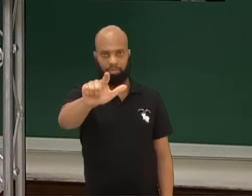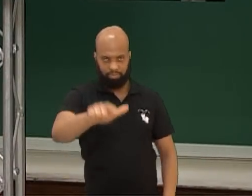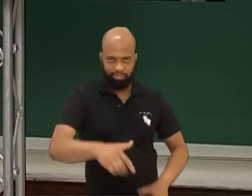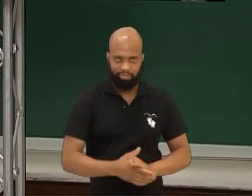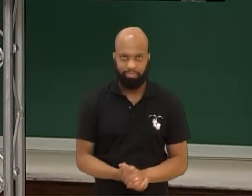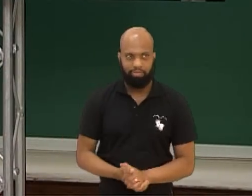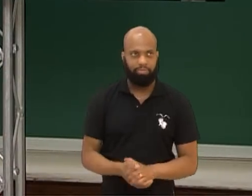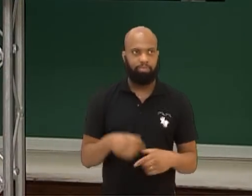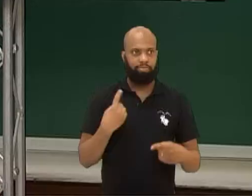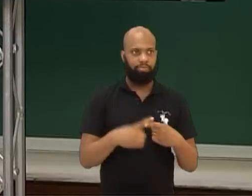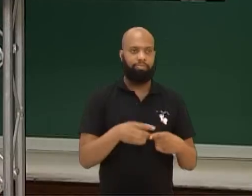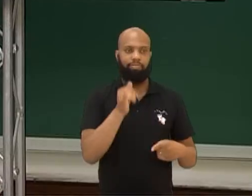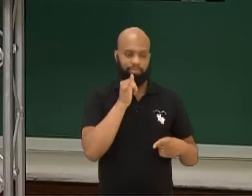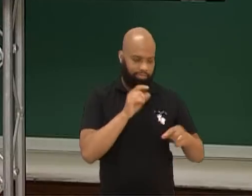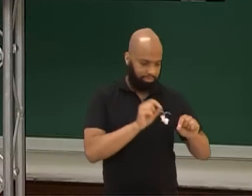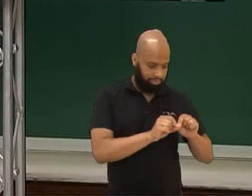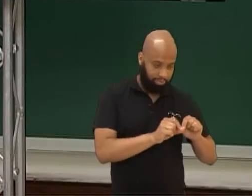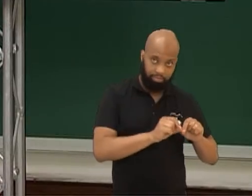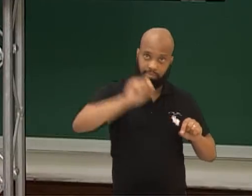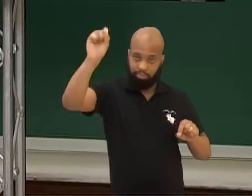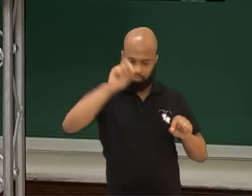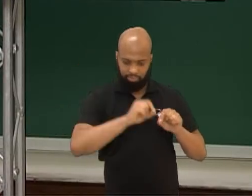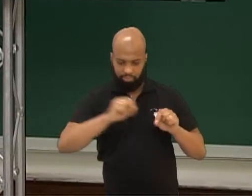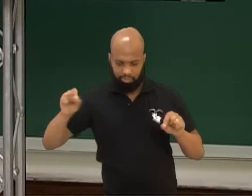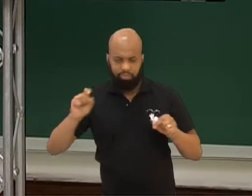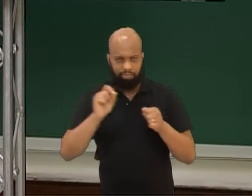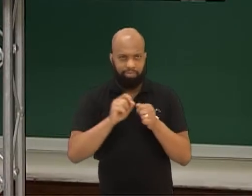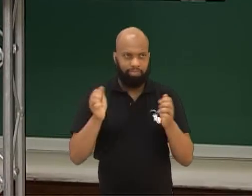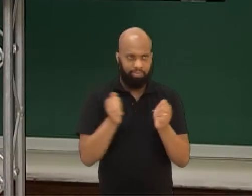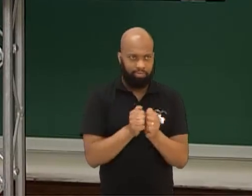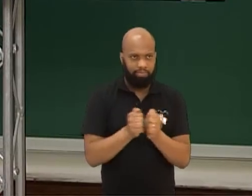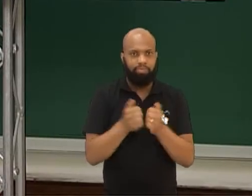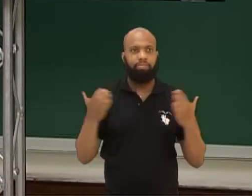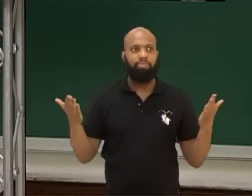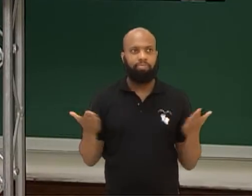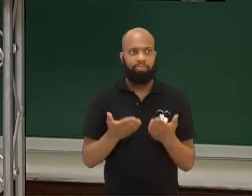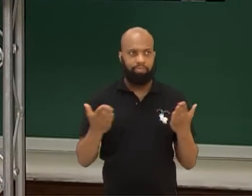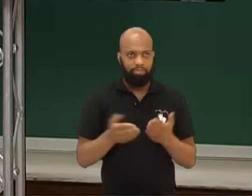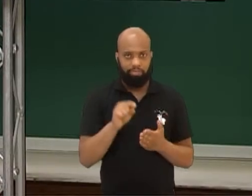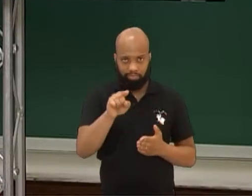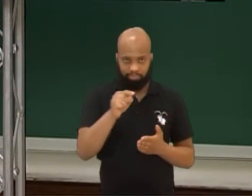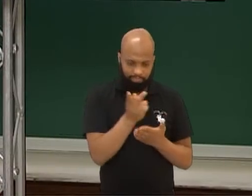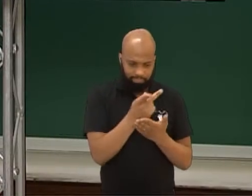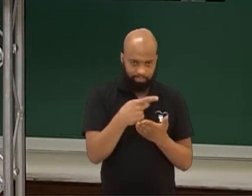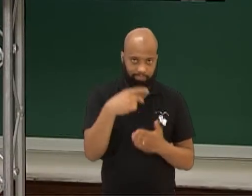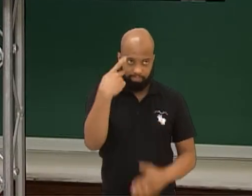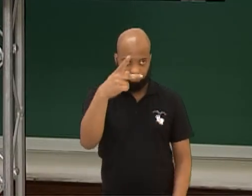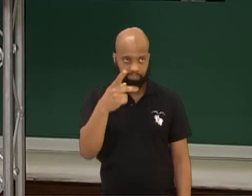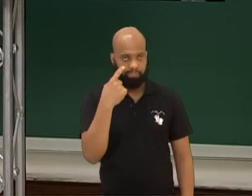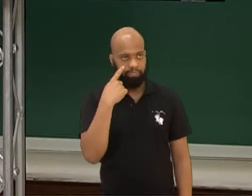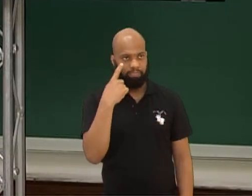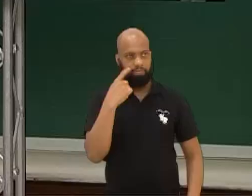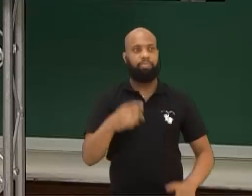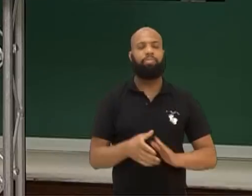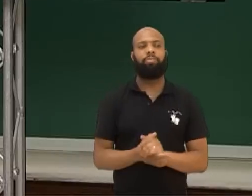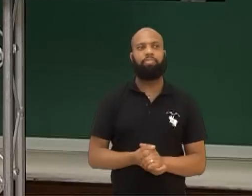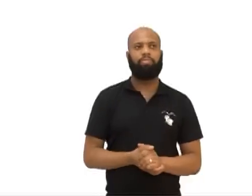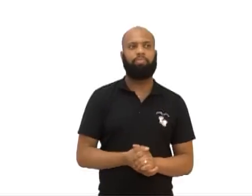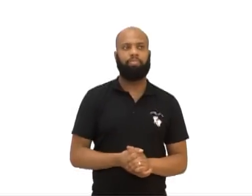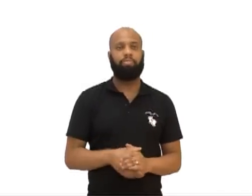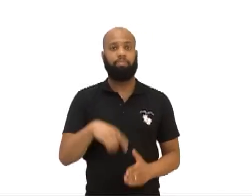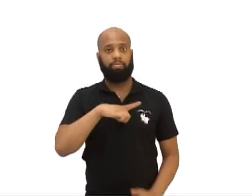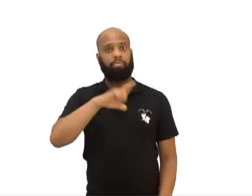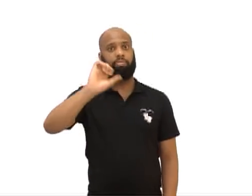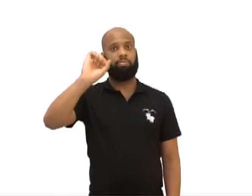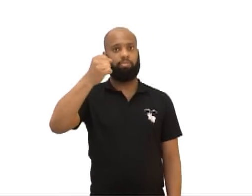ou aqui, e assim por diante. Vamos fazer juntos? Então, vocês desenharam o octógono lá? Então, o octógono tem